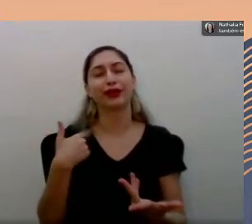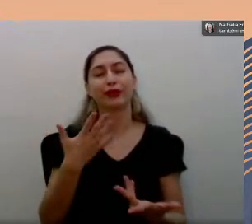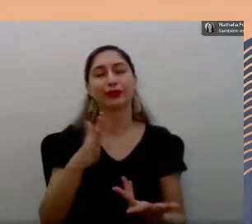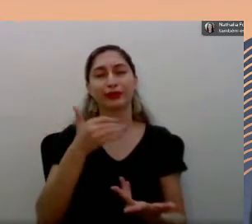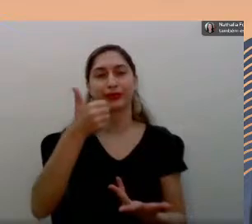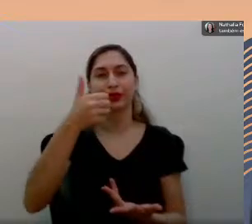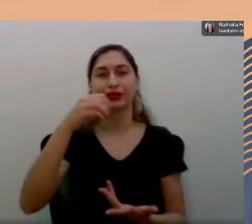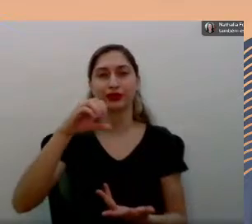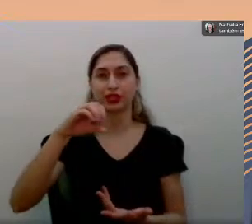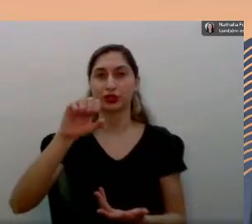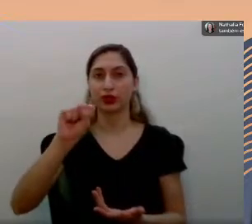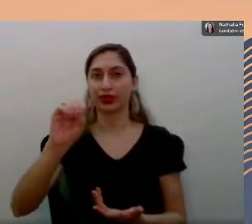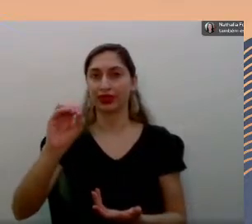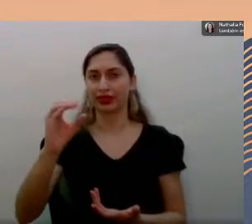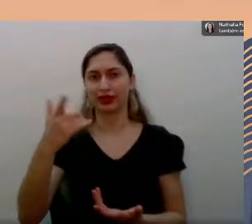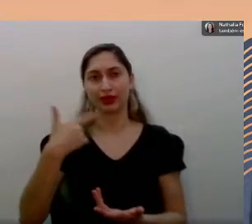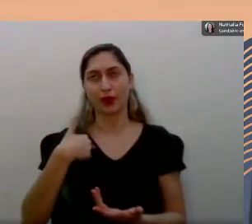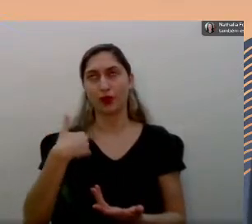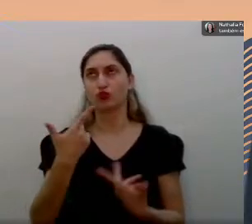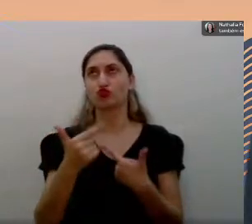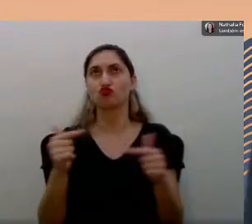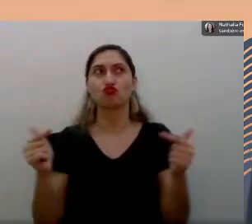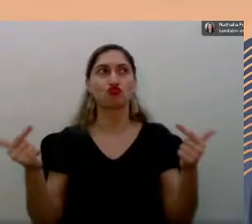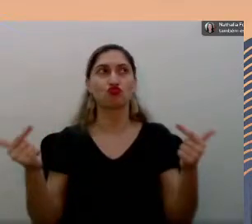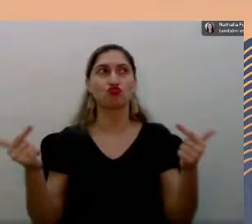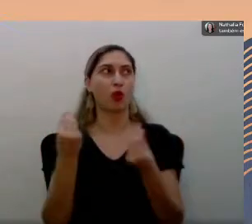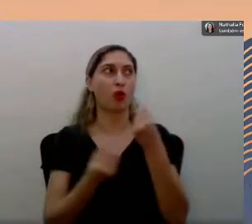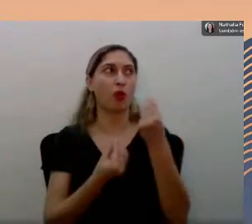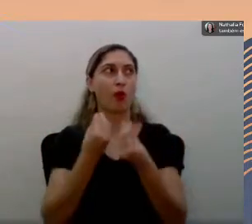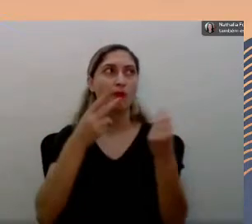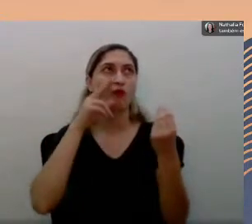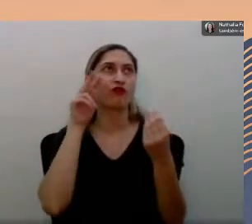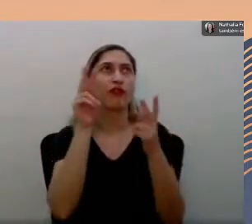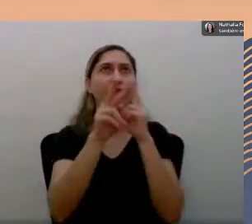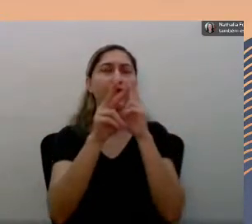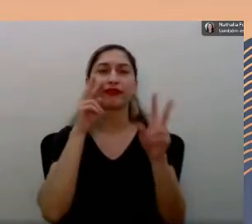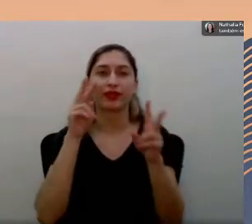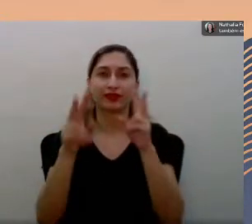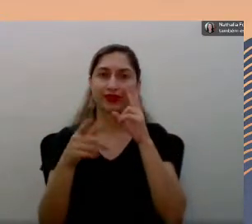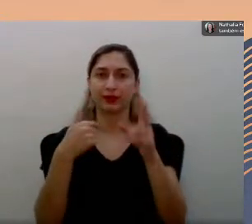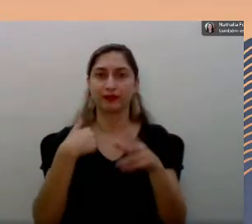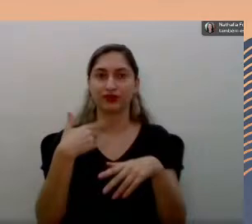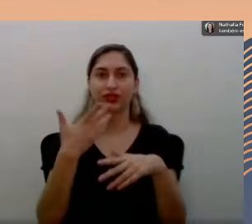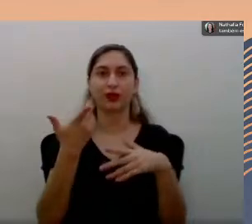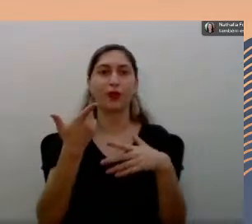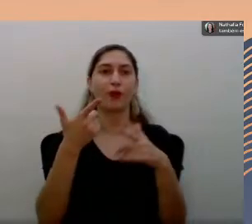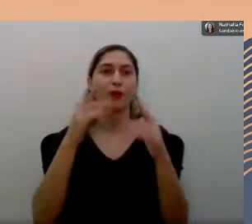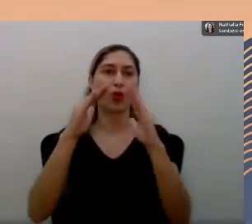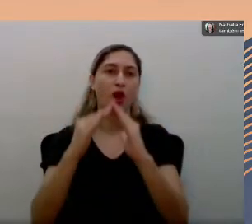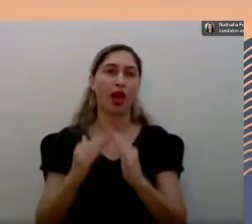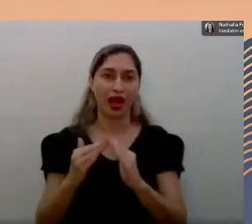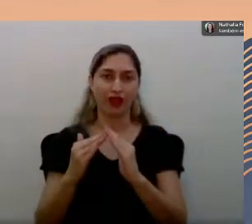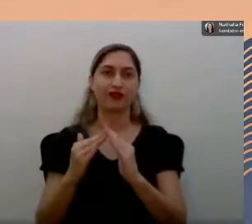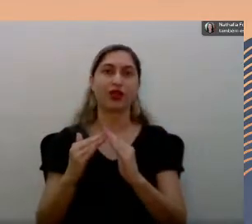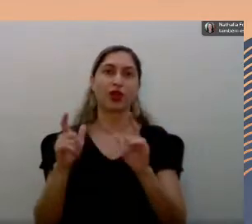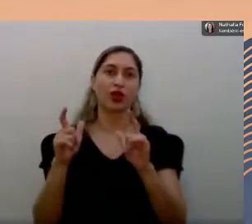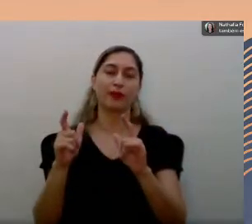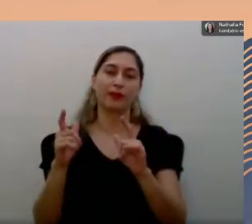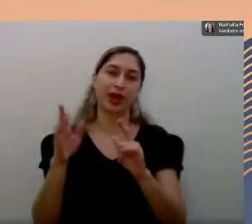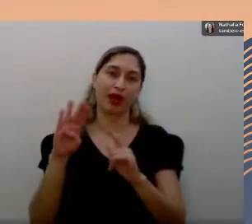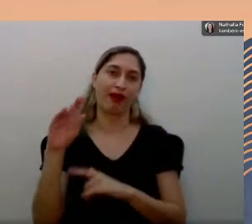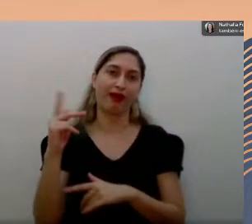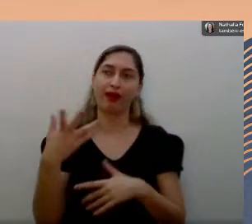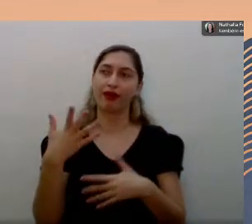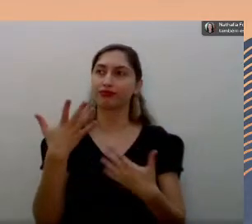então eu não tinha muita coisa para poder consultar né morando na periferia de Belo Horizonte mesmo não tinha nada para